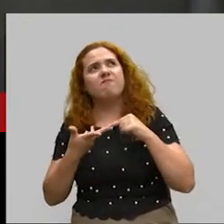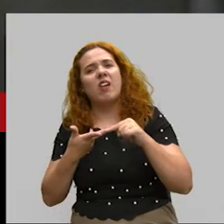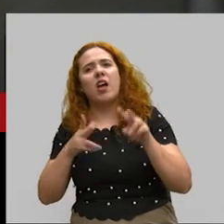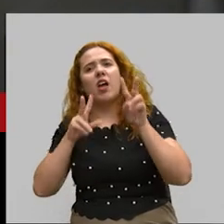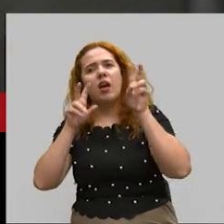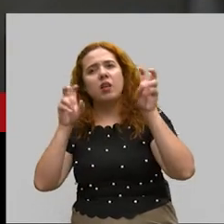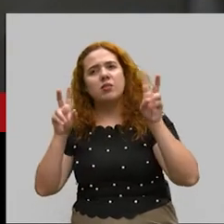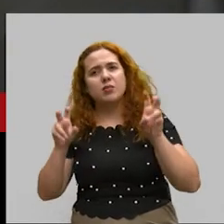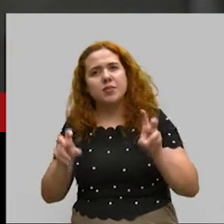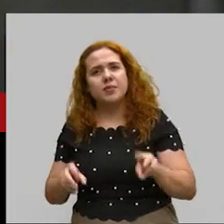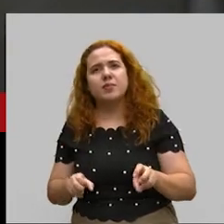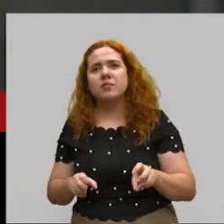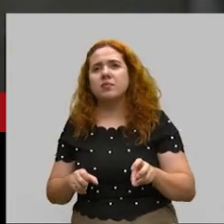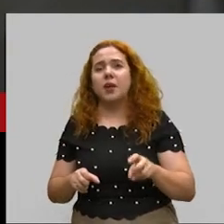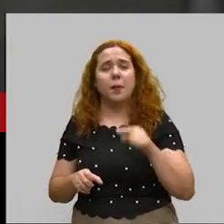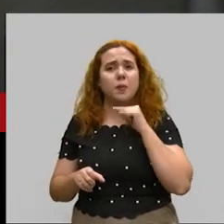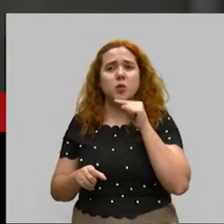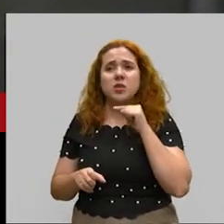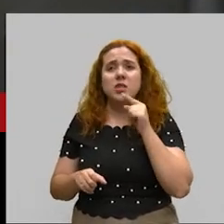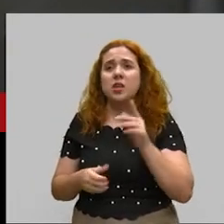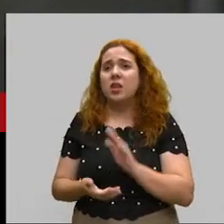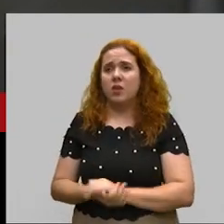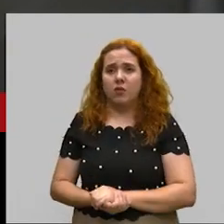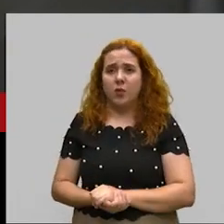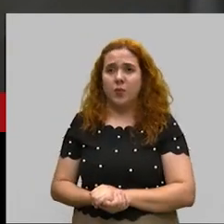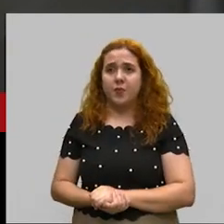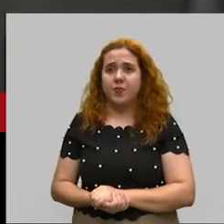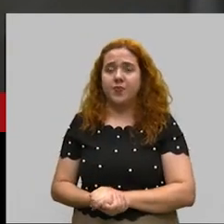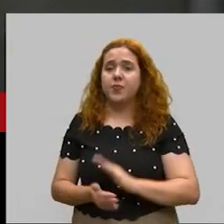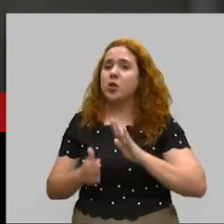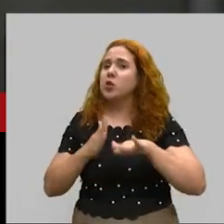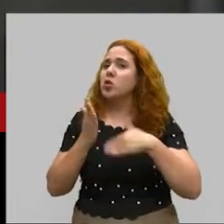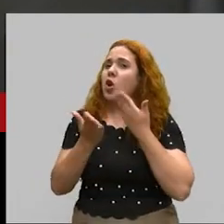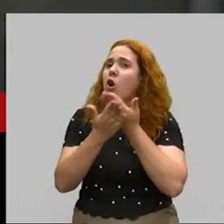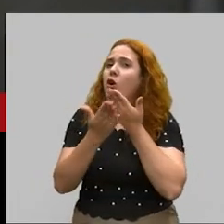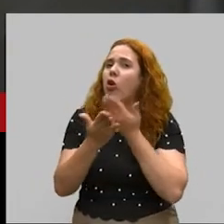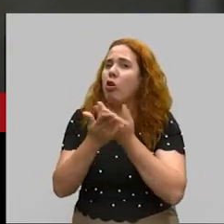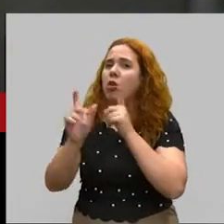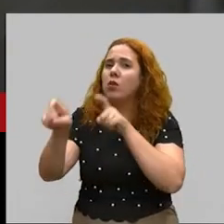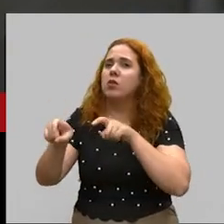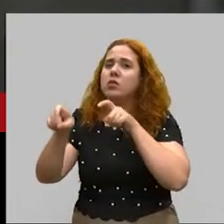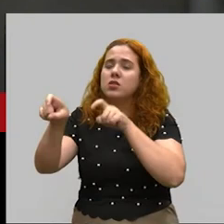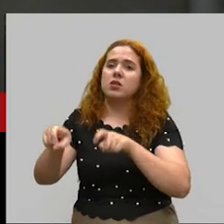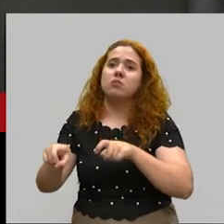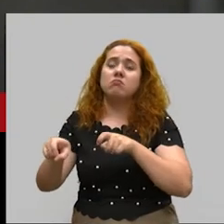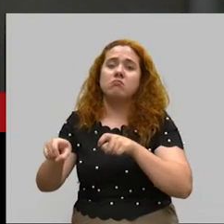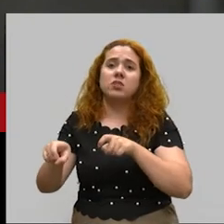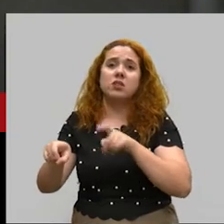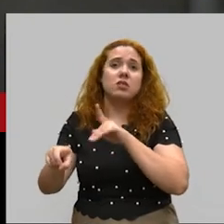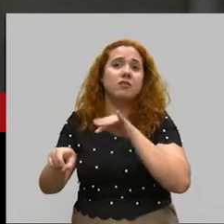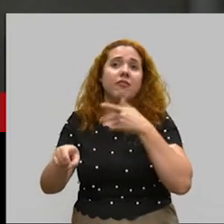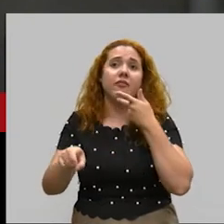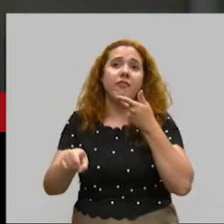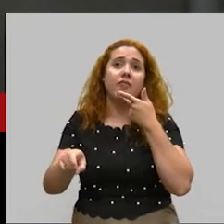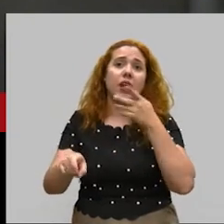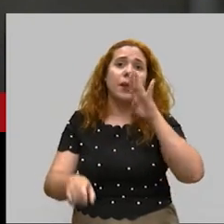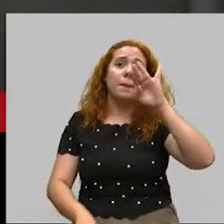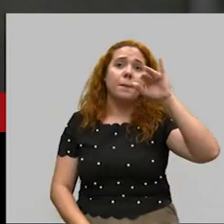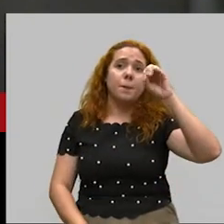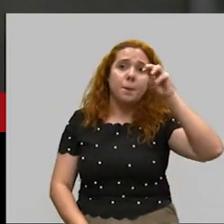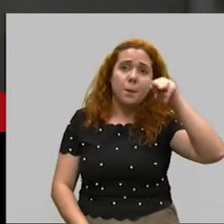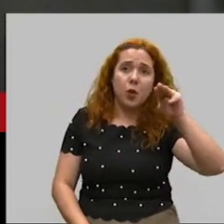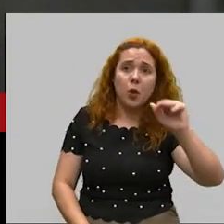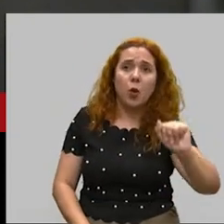assentado não dá para falar então não tem escola do Campo né sem se falar do bioma onde se